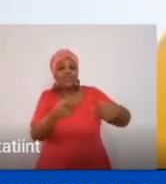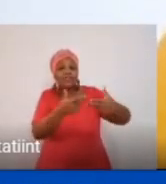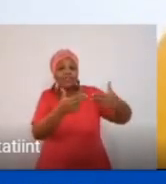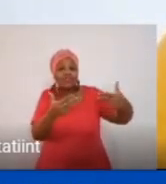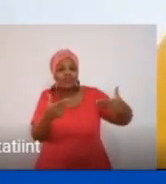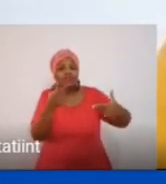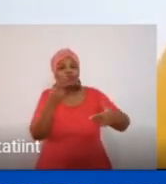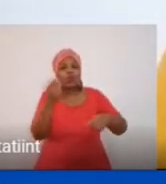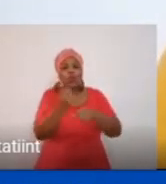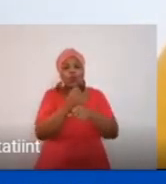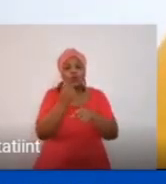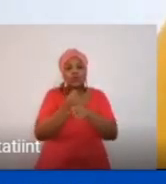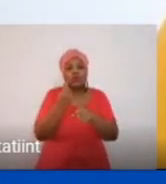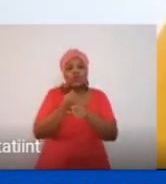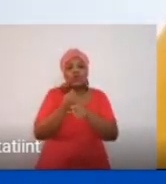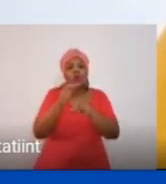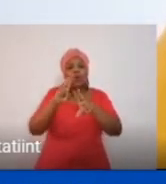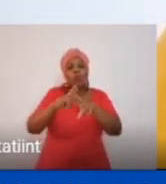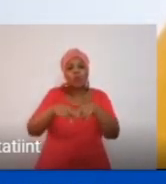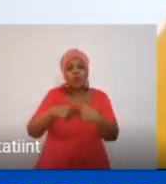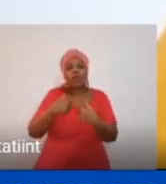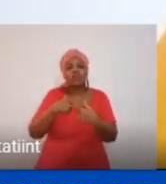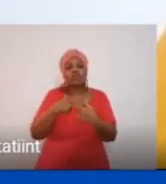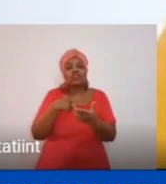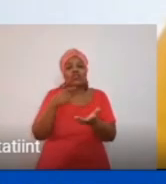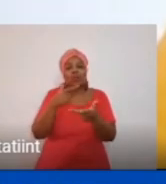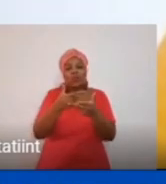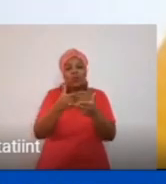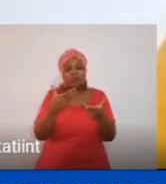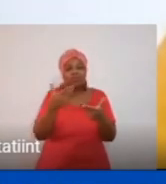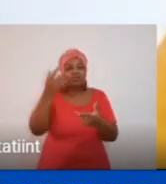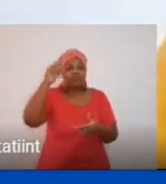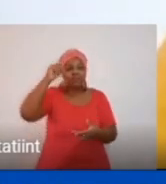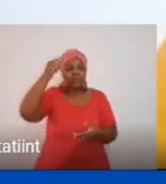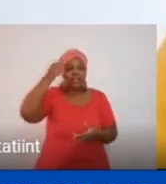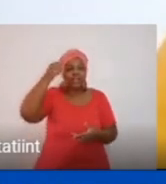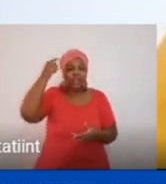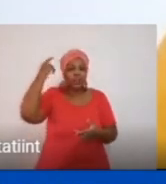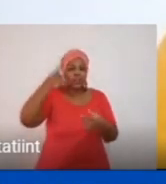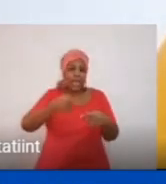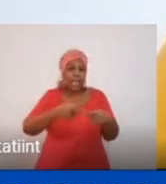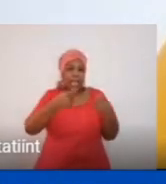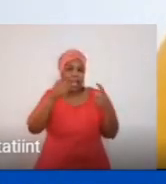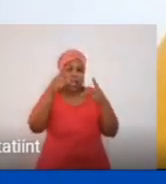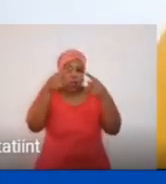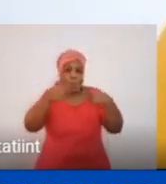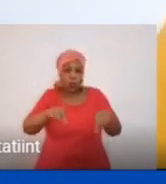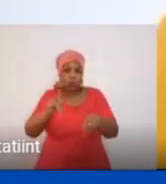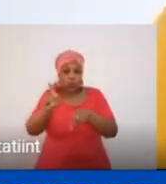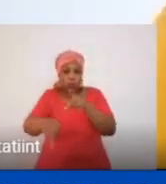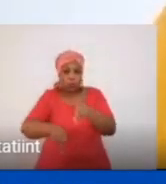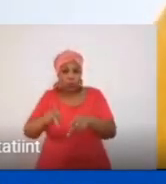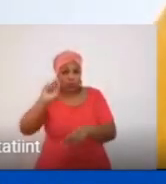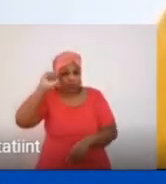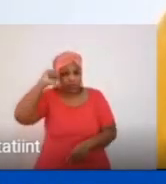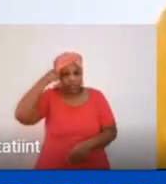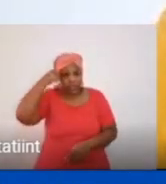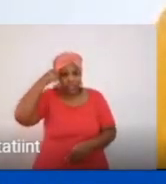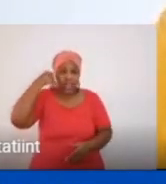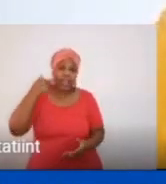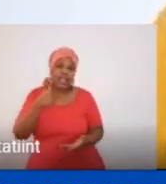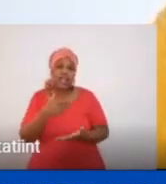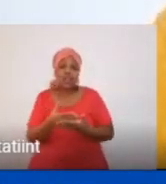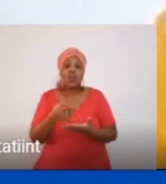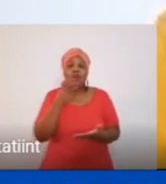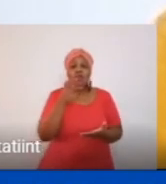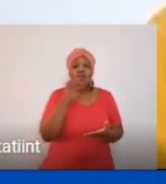foram construídos por esse instrumento de guerra. Então, a reconstituição da verdade histórica a partir desse processo de